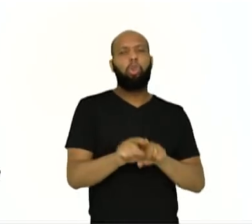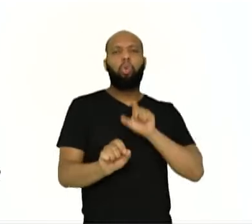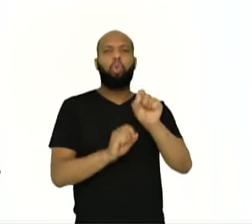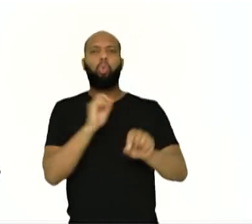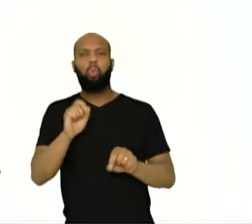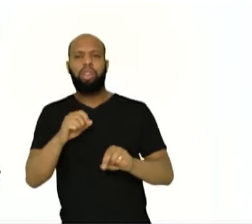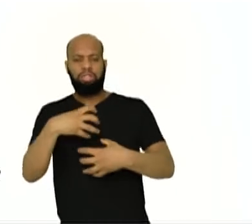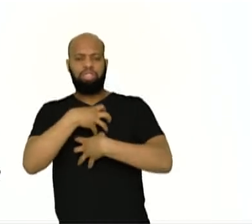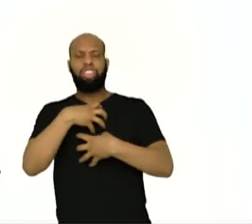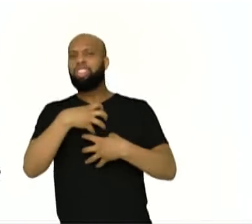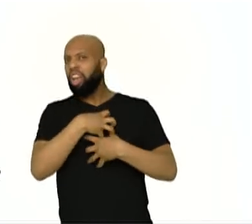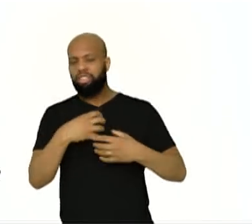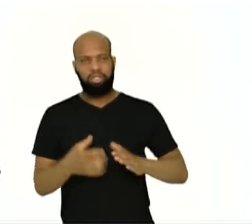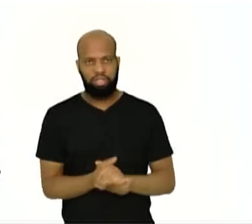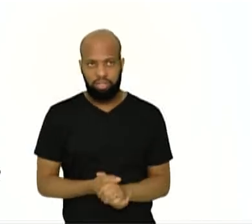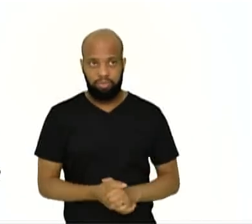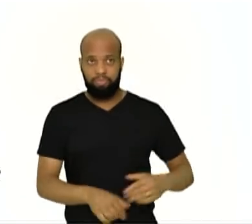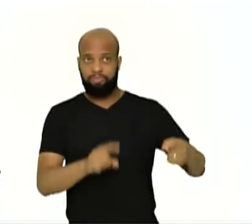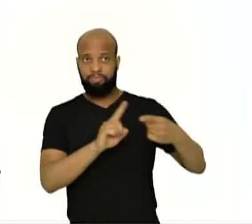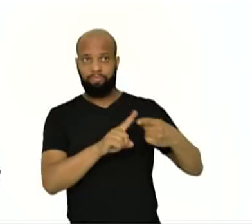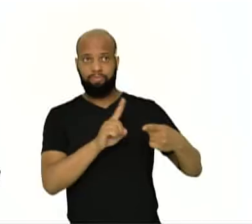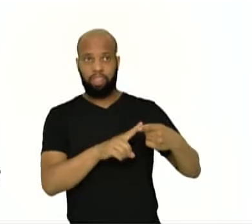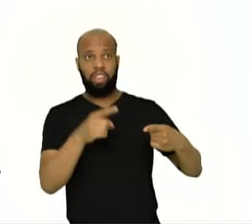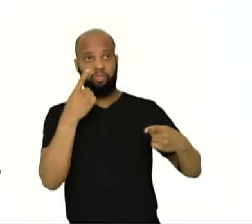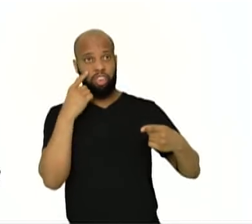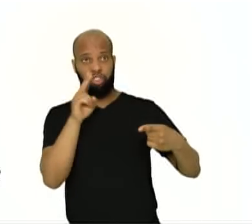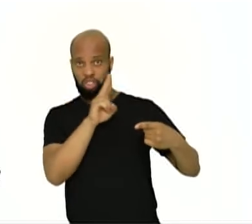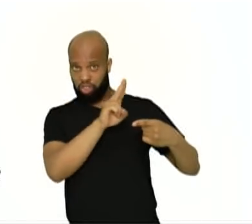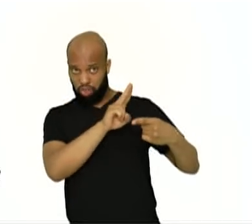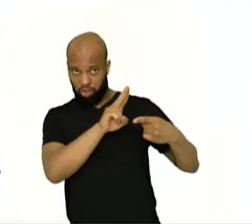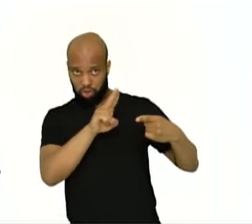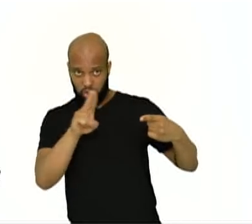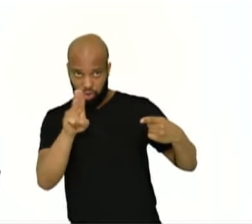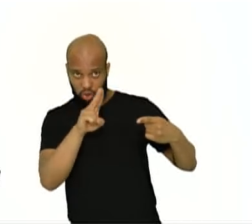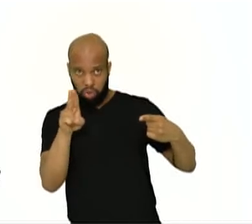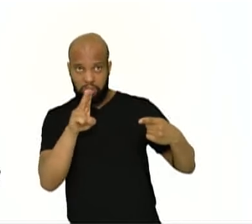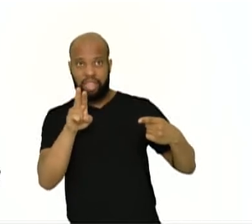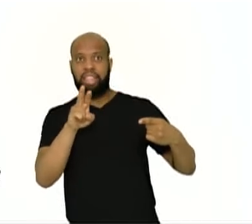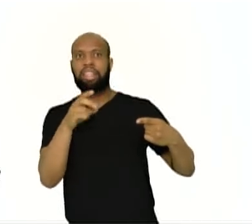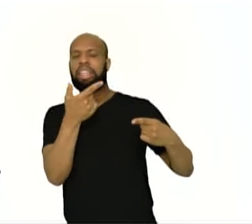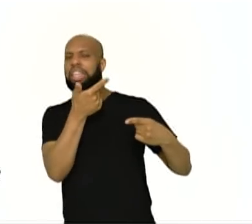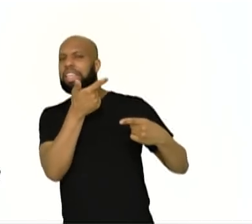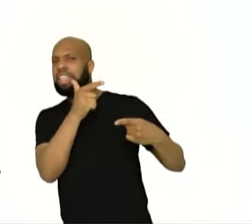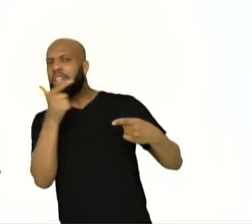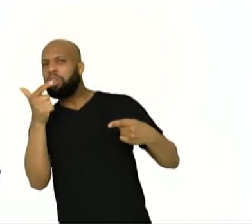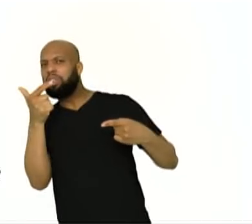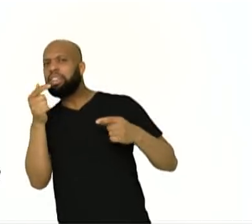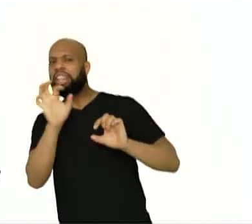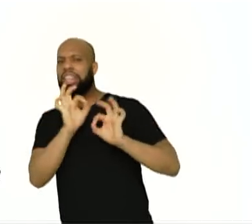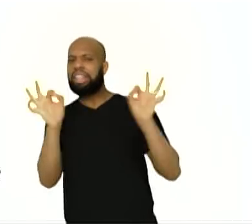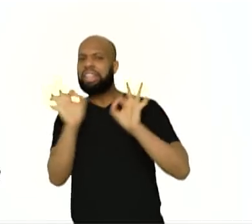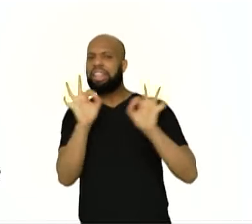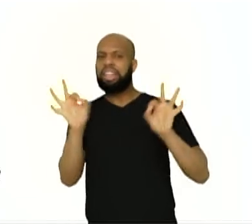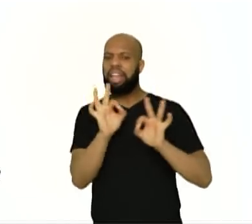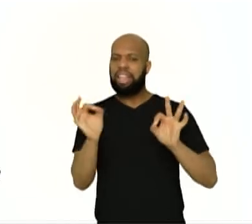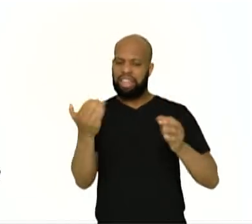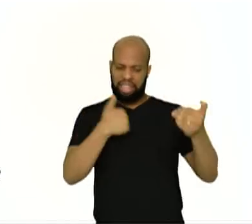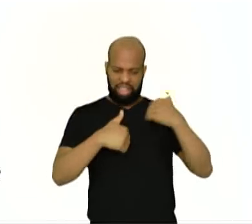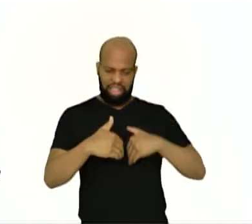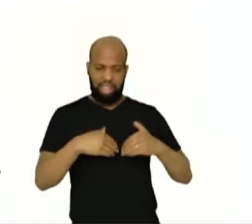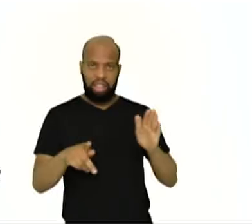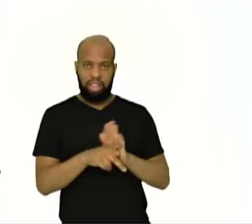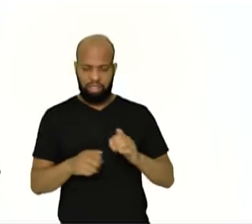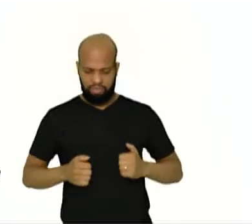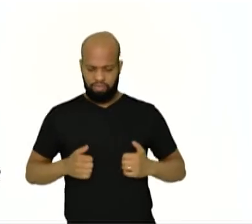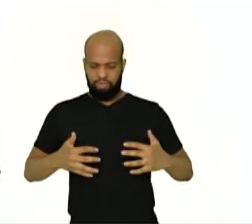nos afeta? Letra A. Então é a Wuchereria bancroft, que não há vetor e afeta o nosso sistema